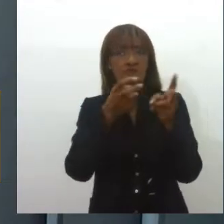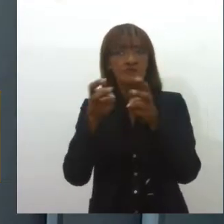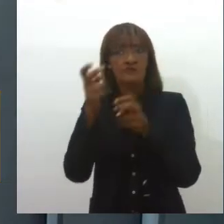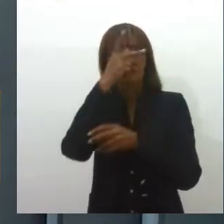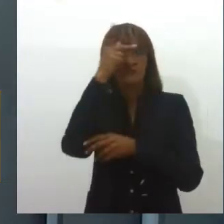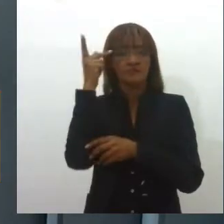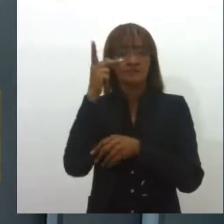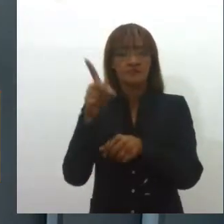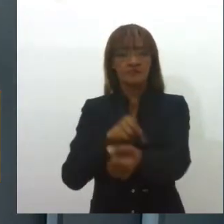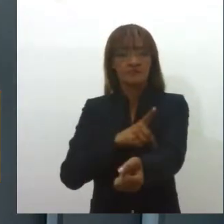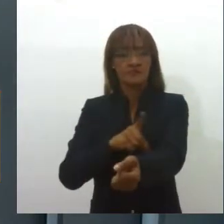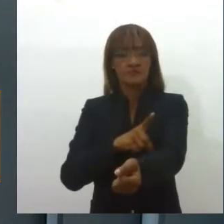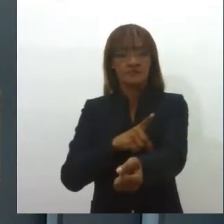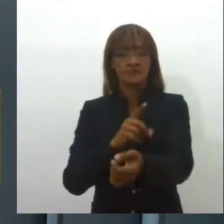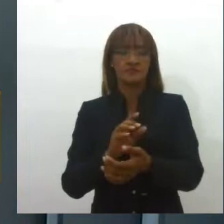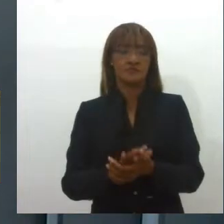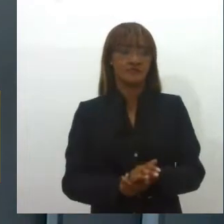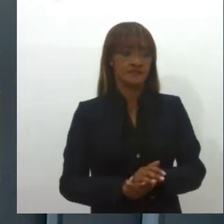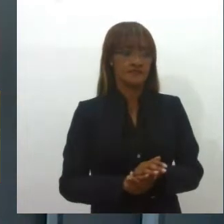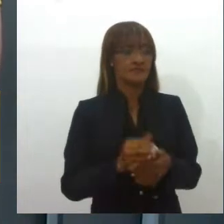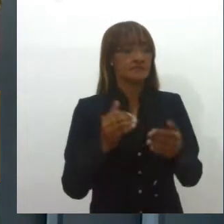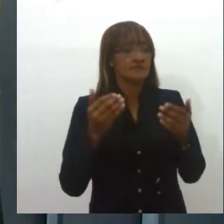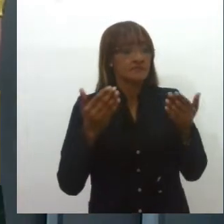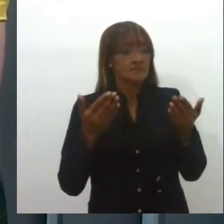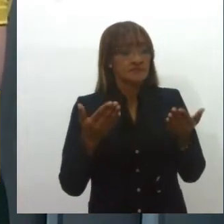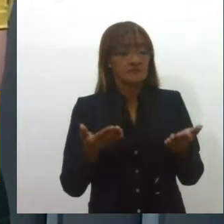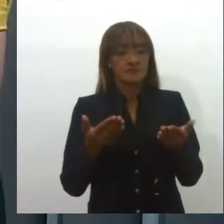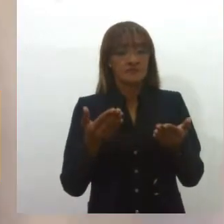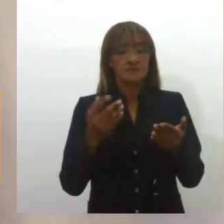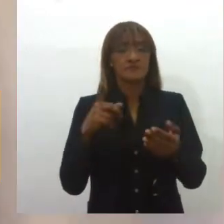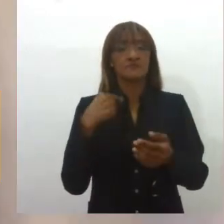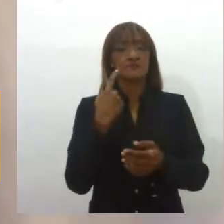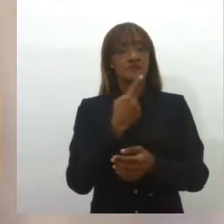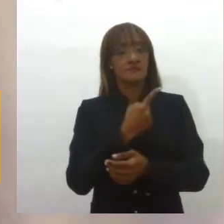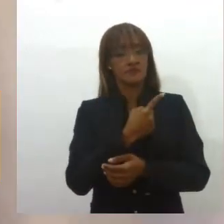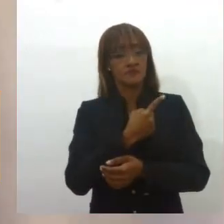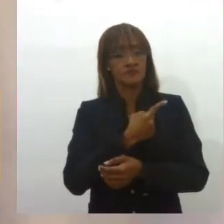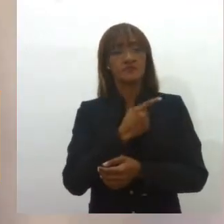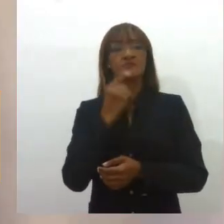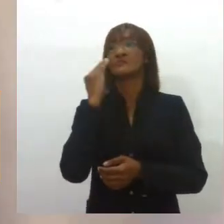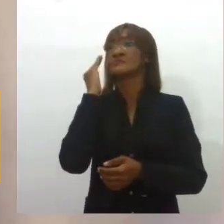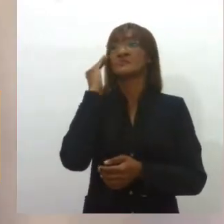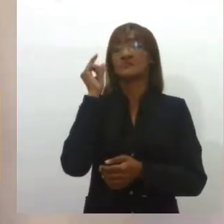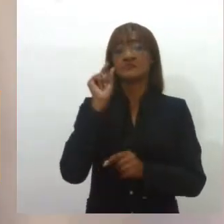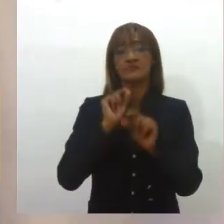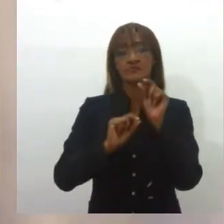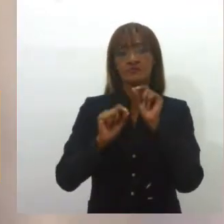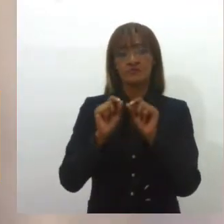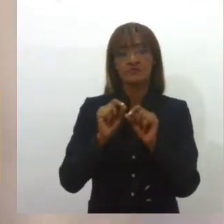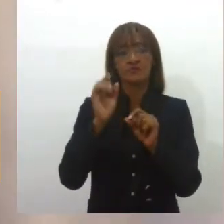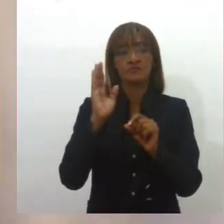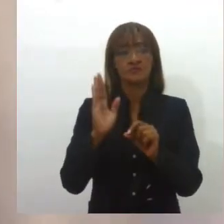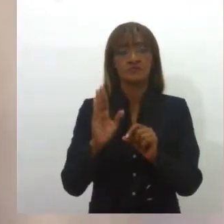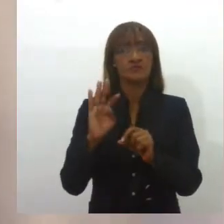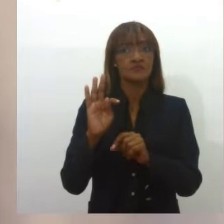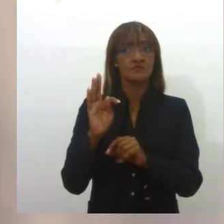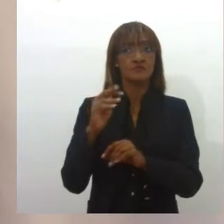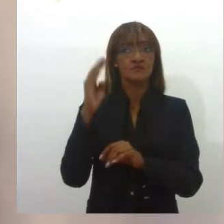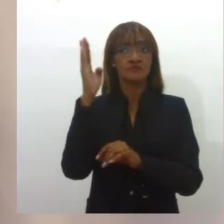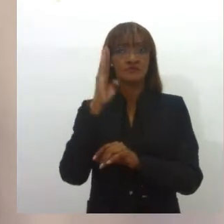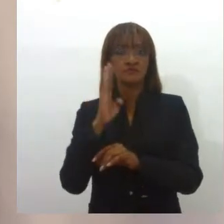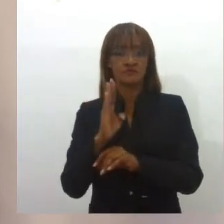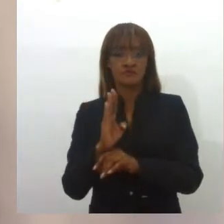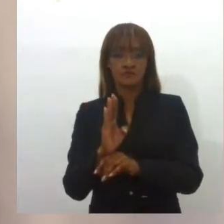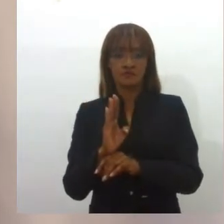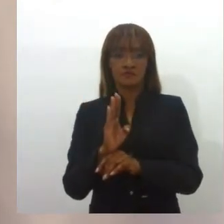diabéticos? Então, a gente sabe que hoje é um desejo nacional que o paciente diabético seja bem